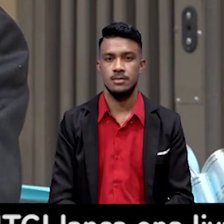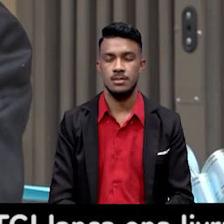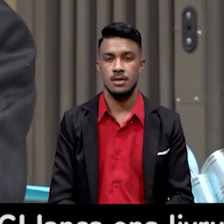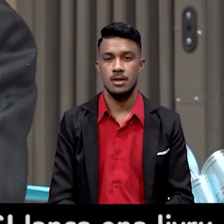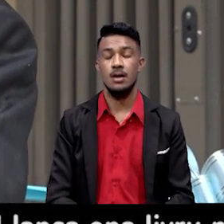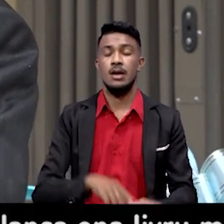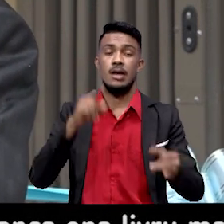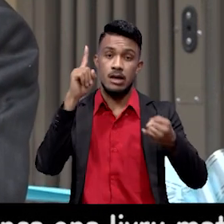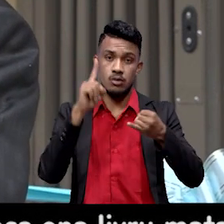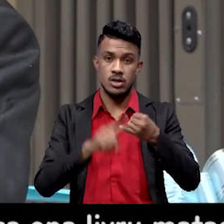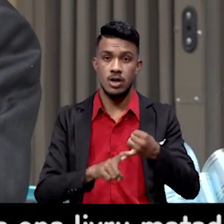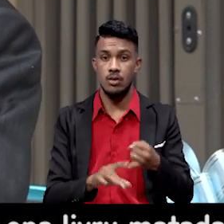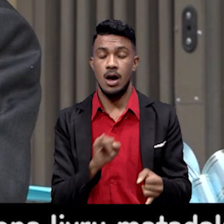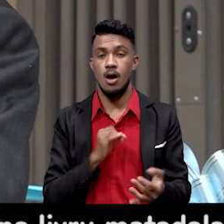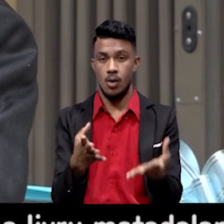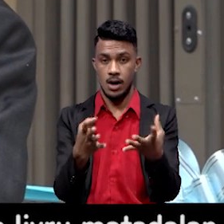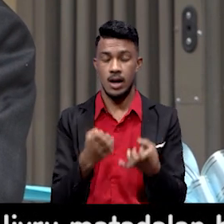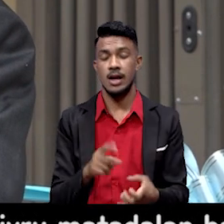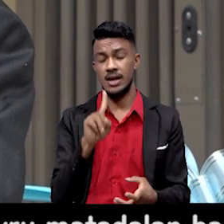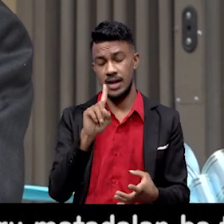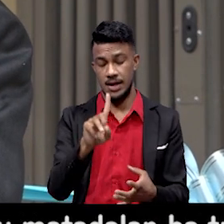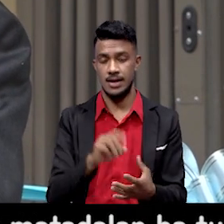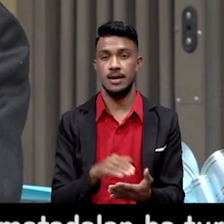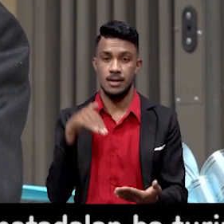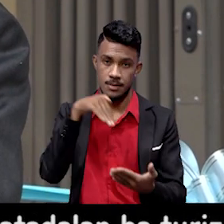ikus liu hawa karak dali detan